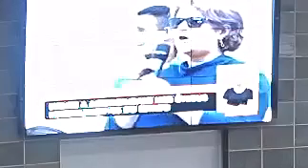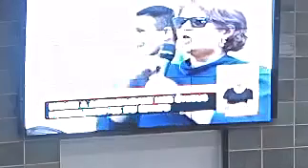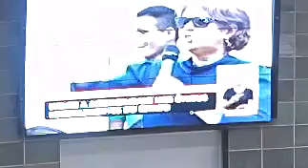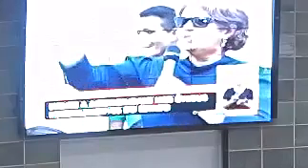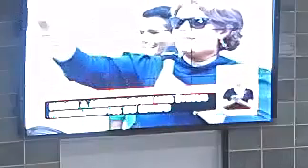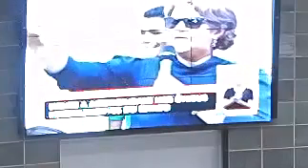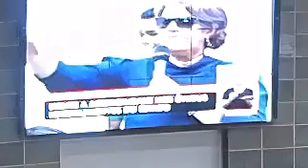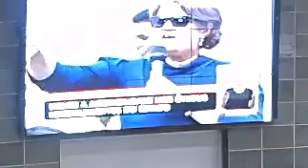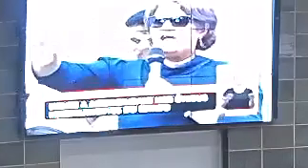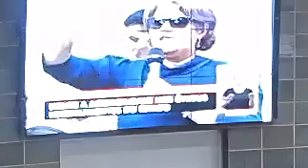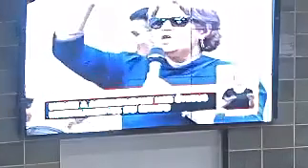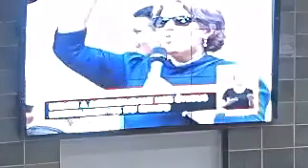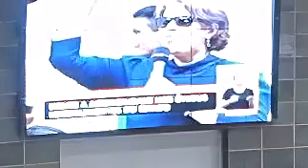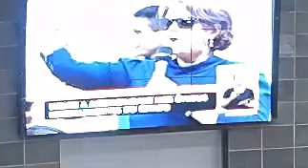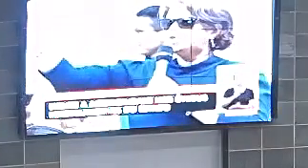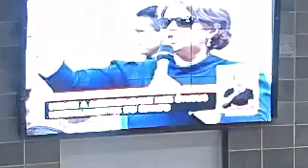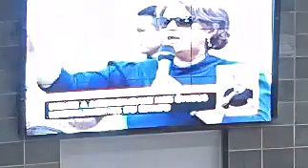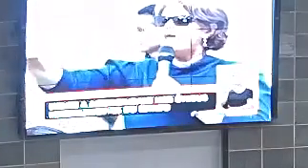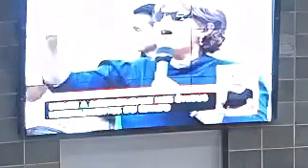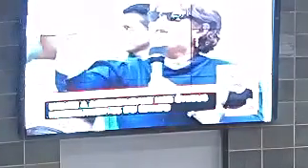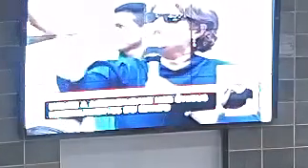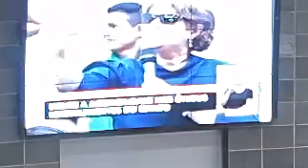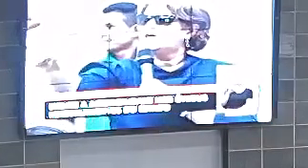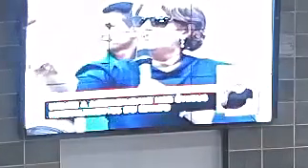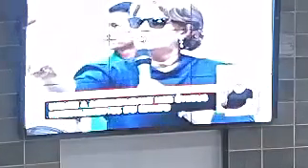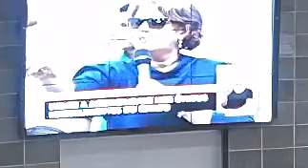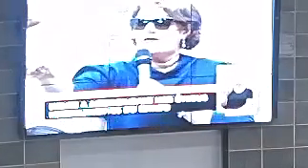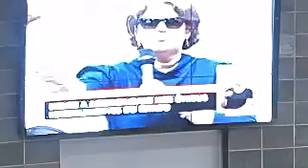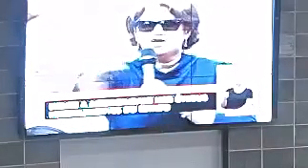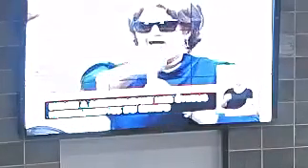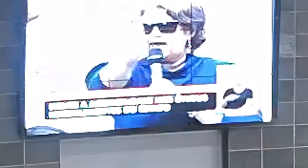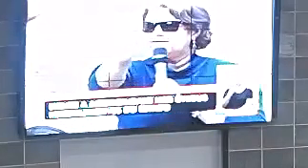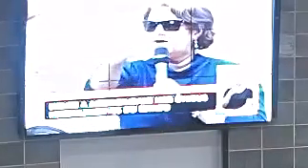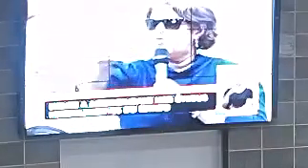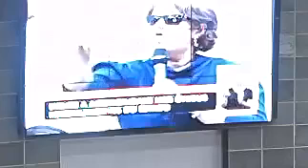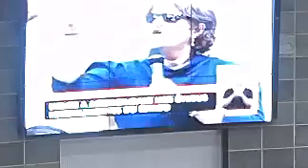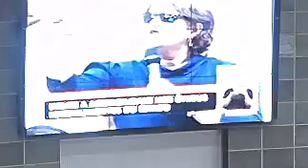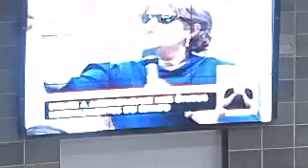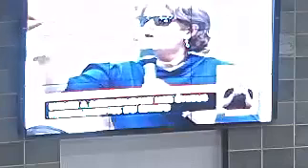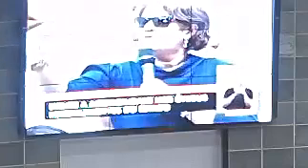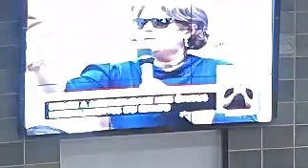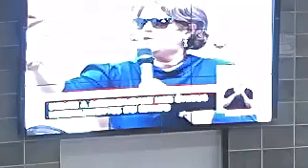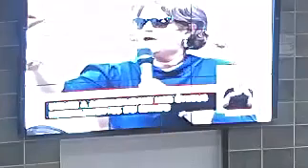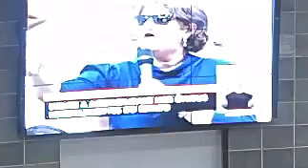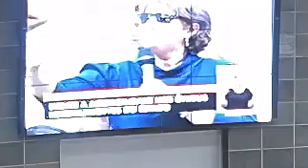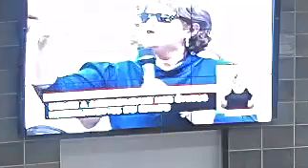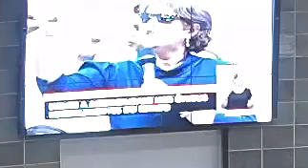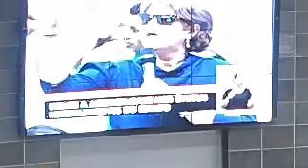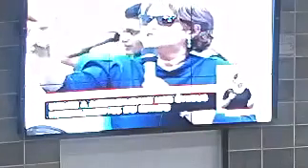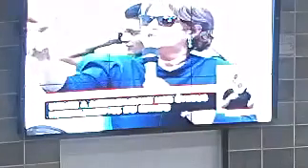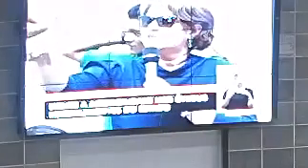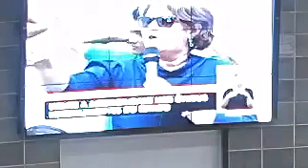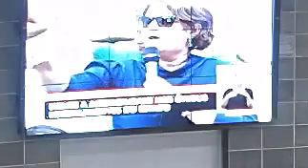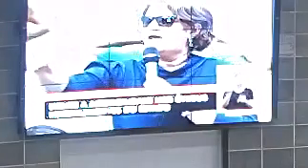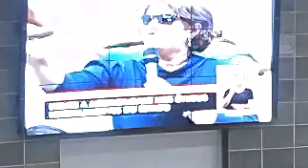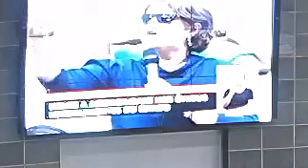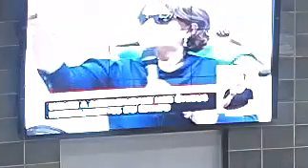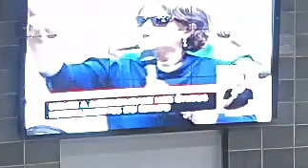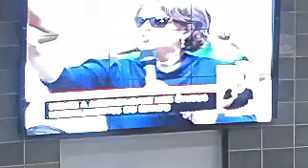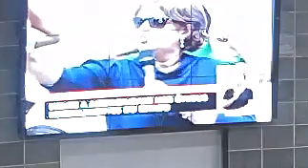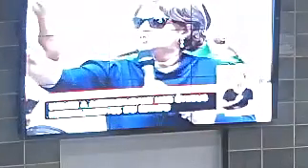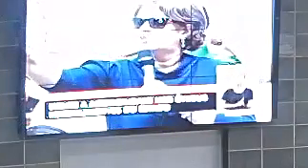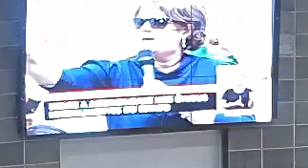agora o sim de paz vem falar ali um monte de lei aquele selo não serve não fica alegre não e não vai melhorar porque desde que saiu a lei eu